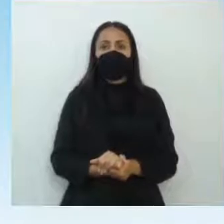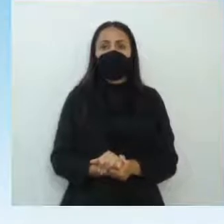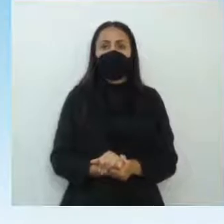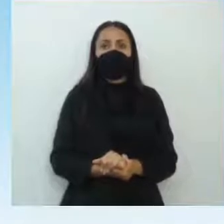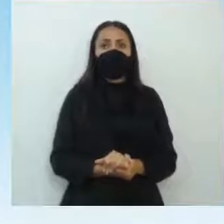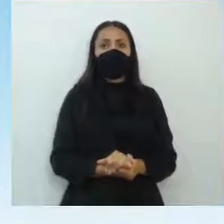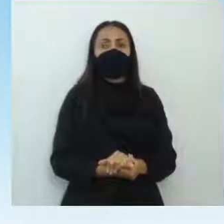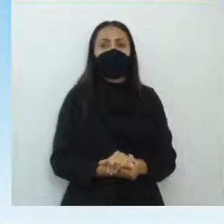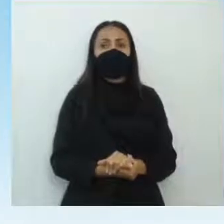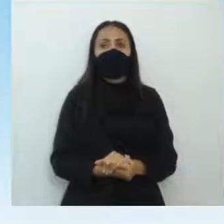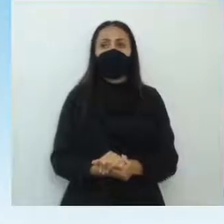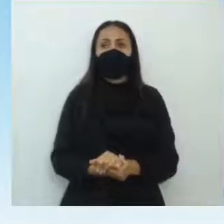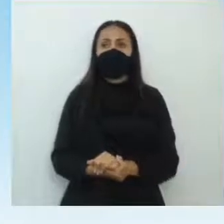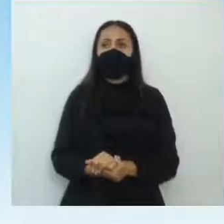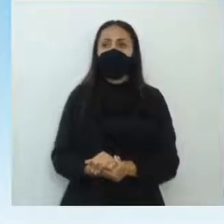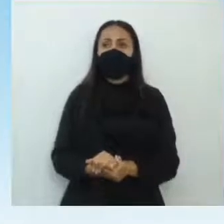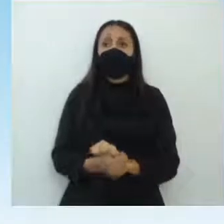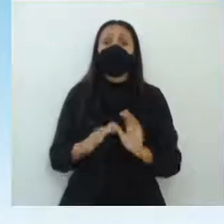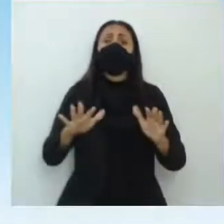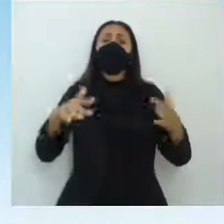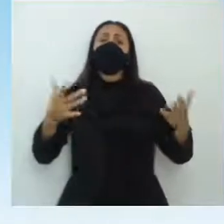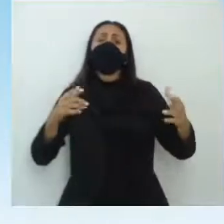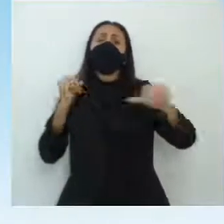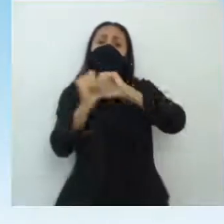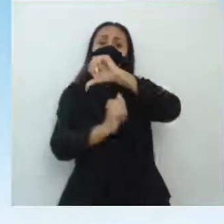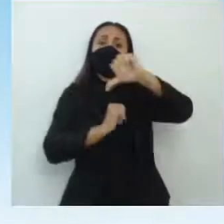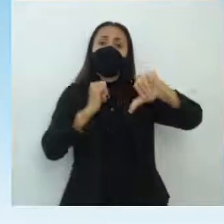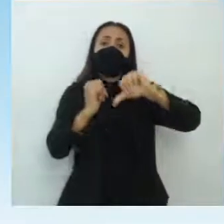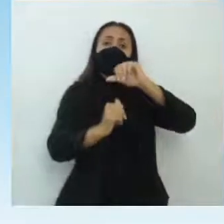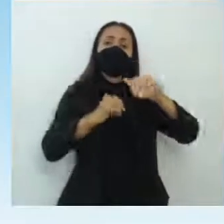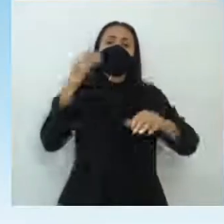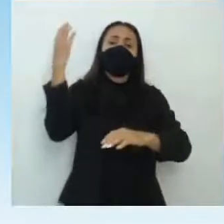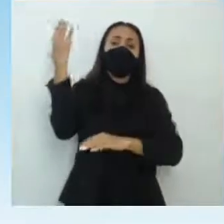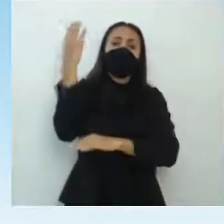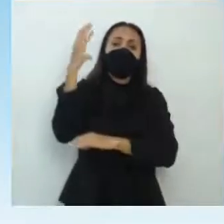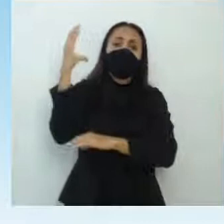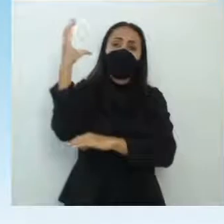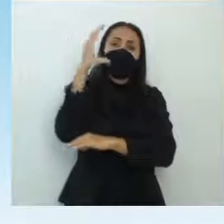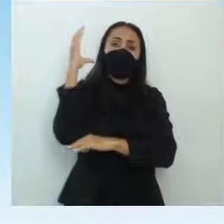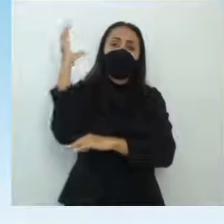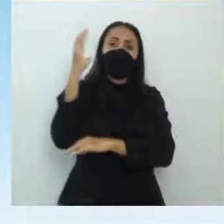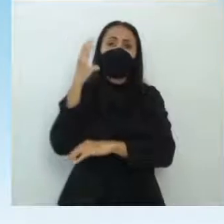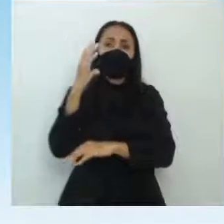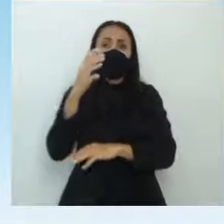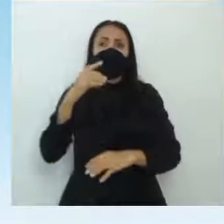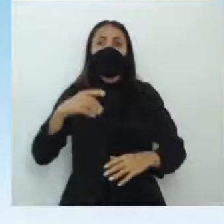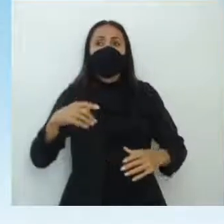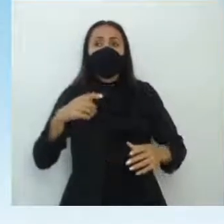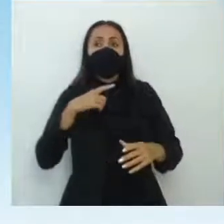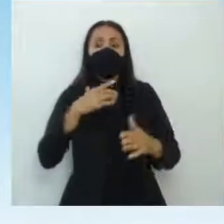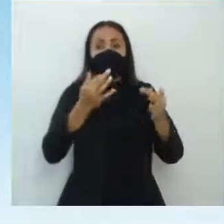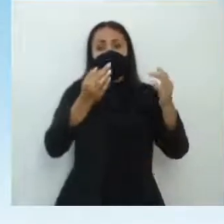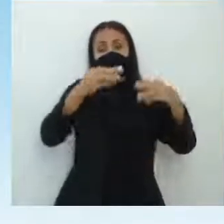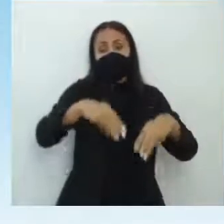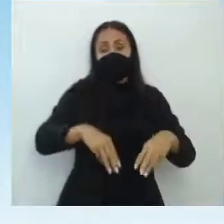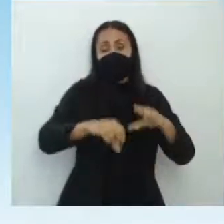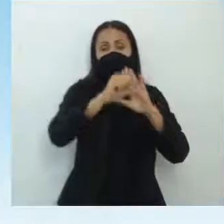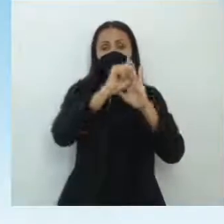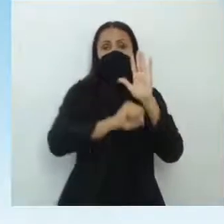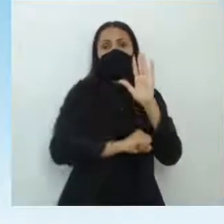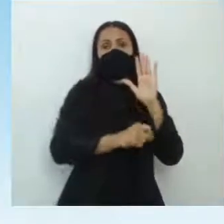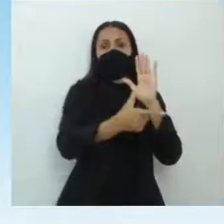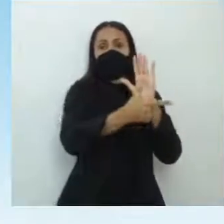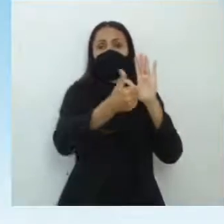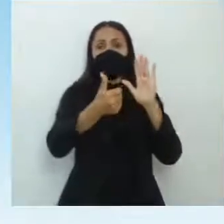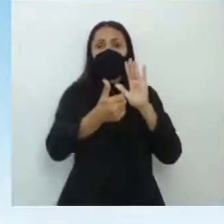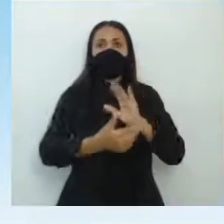lá, né? Quais são as mudanças climáticas que tem justamente prevista para o fim do século XXI?